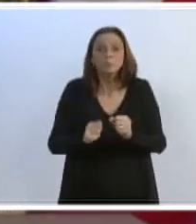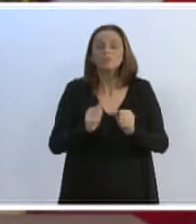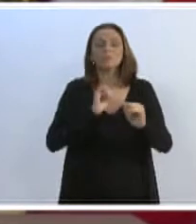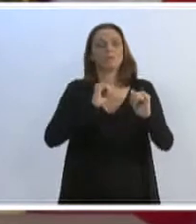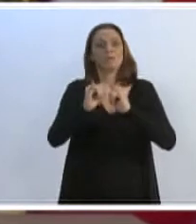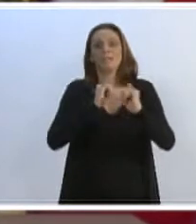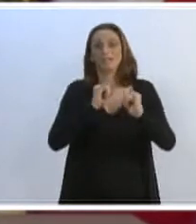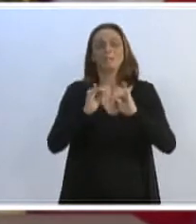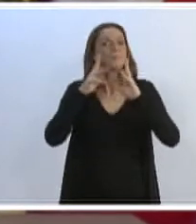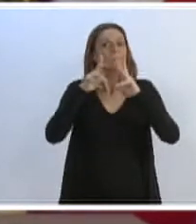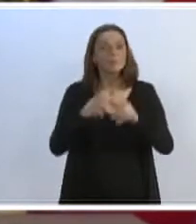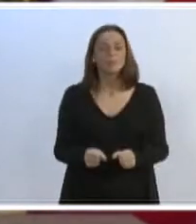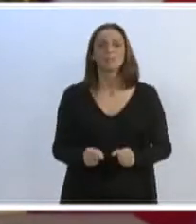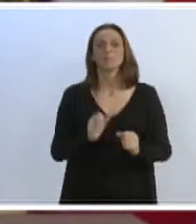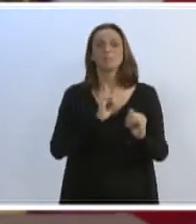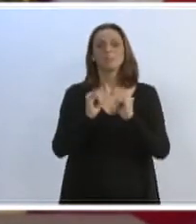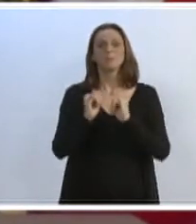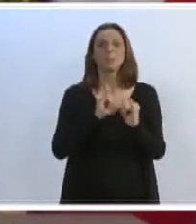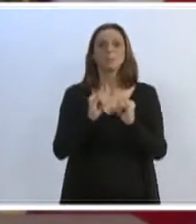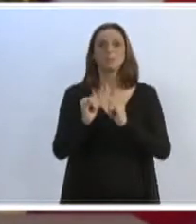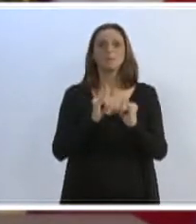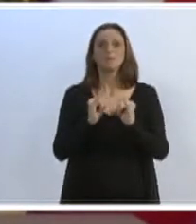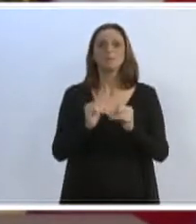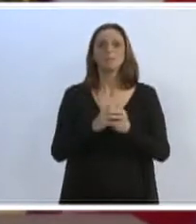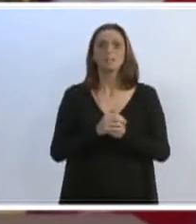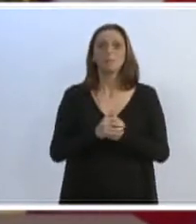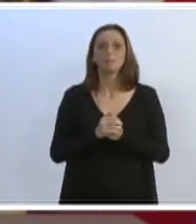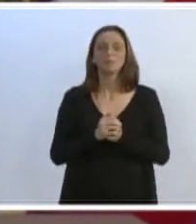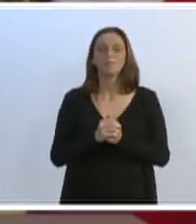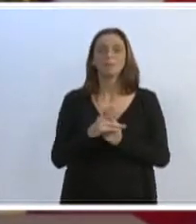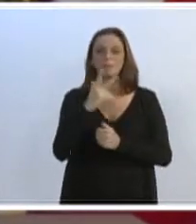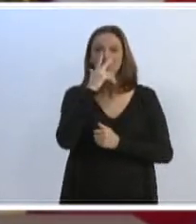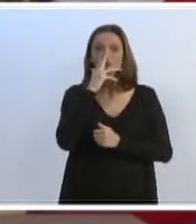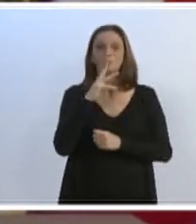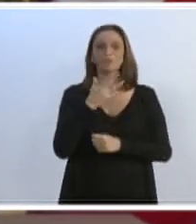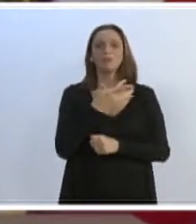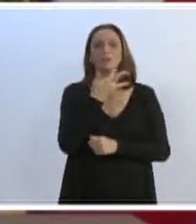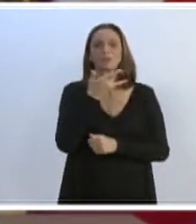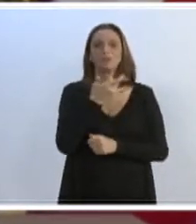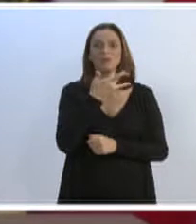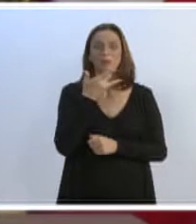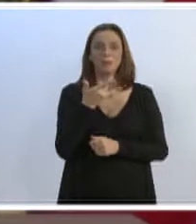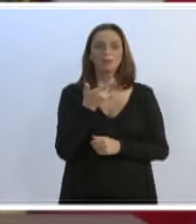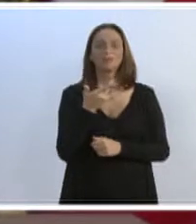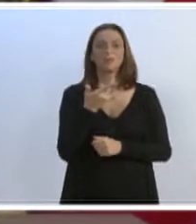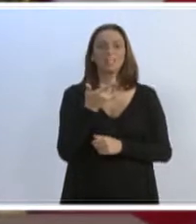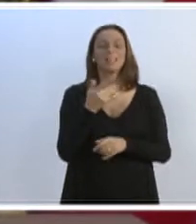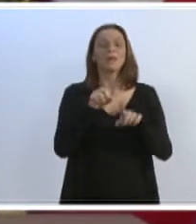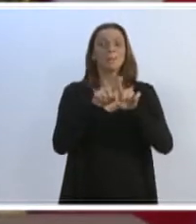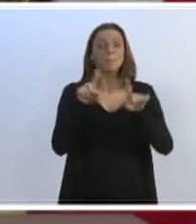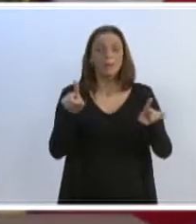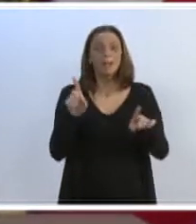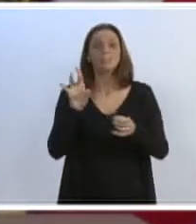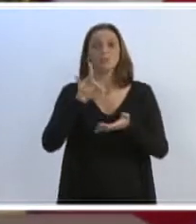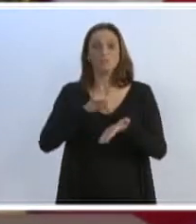pelo menos, suprir um pouco dessa dívida histórica. Então, o meu muito obrigado.